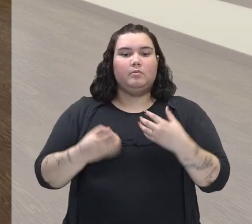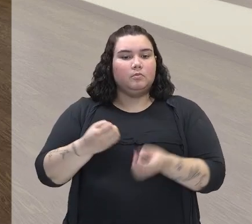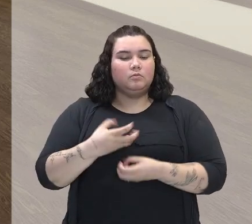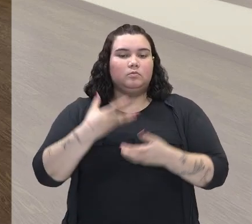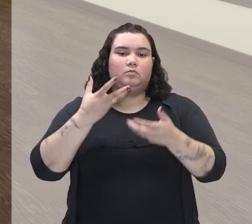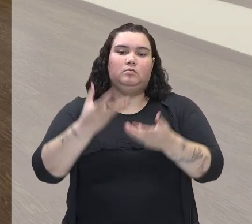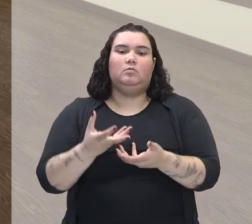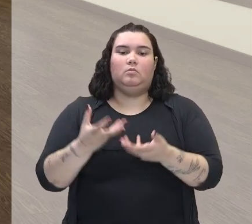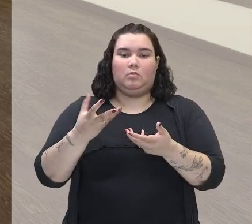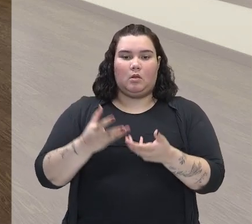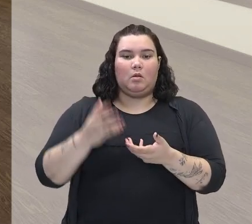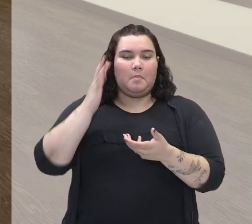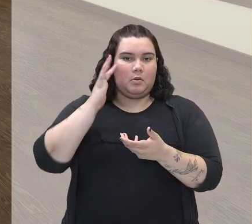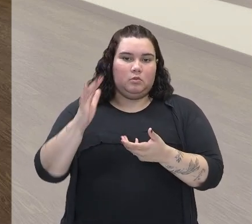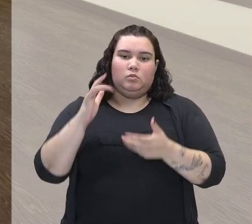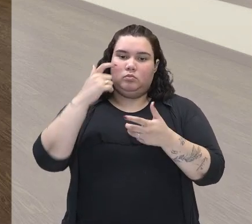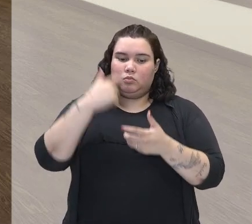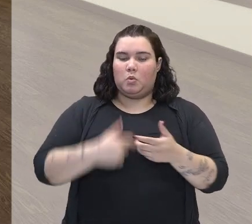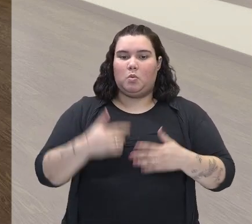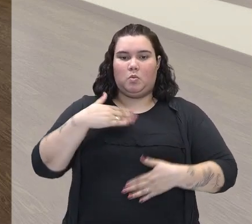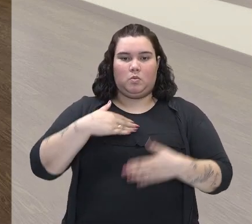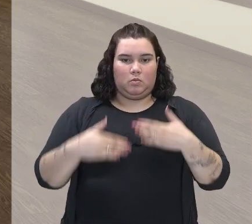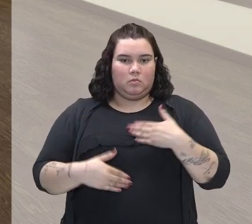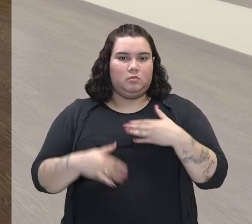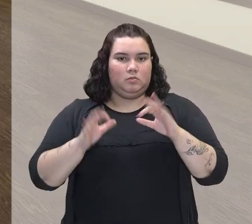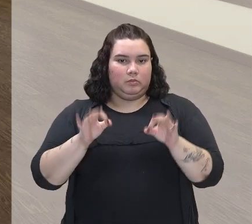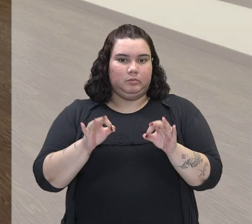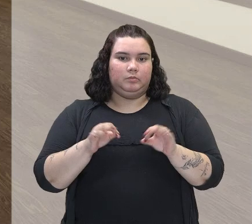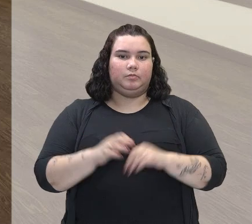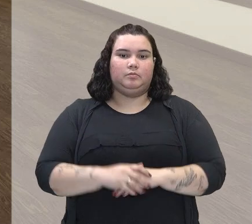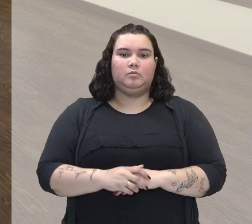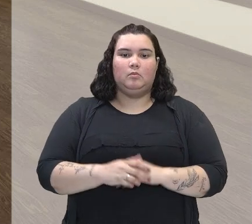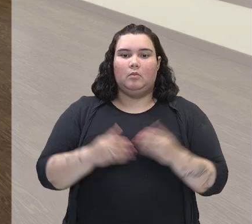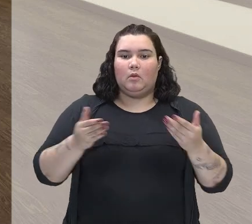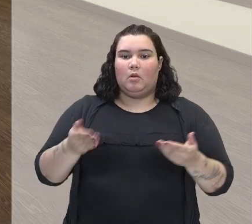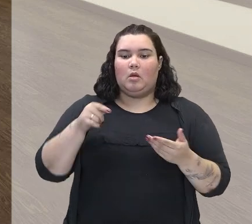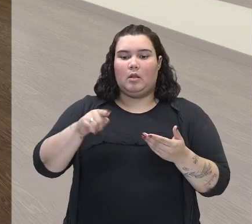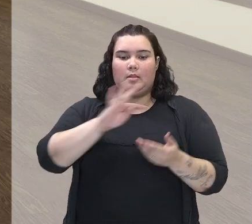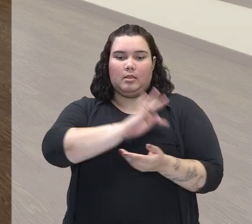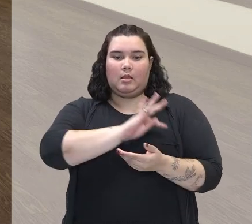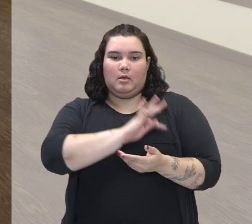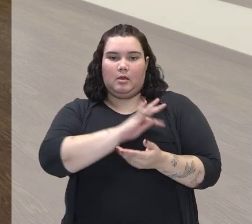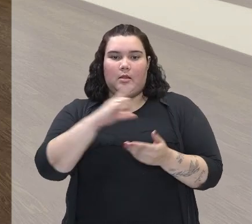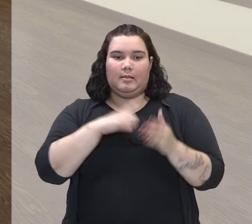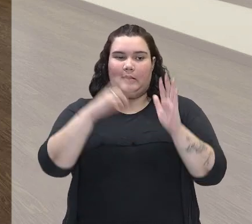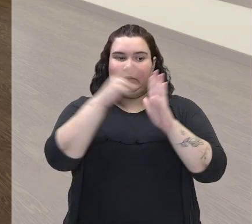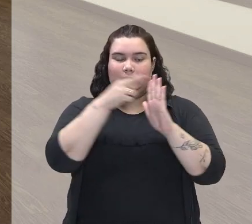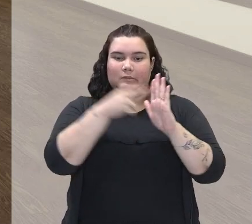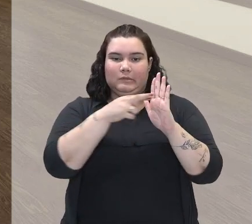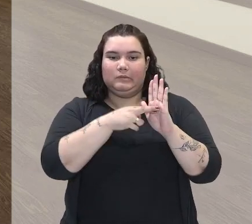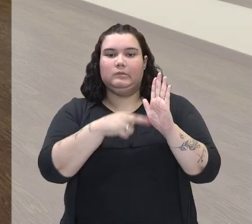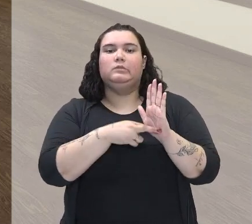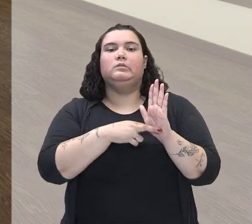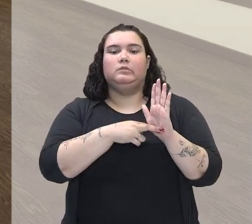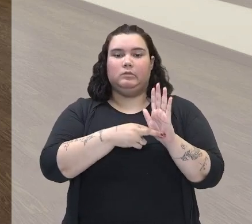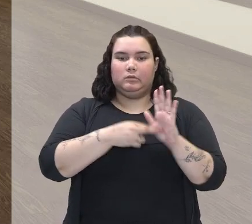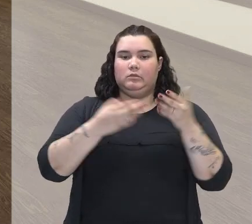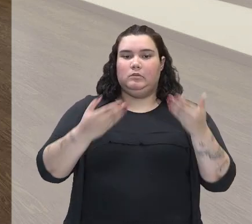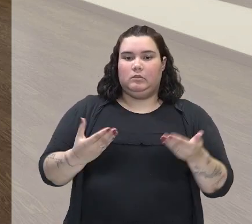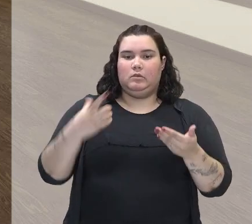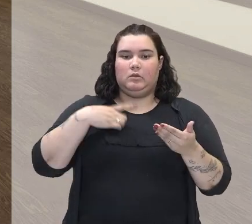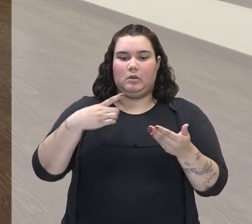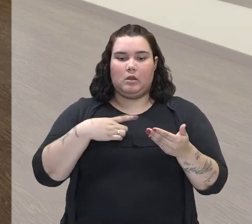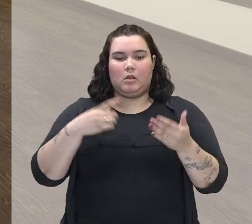expressar, ele pensa em todo o corpo. Por quê? No balé clássico, a técnica ela é muito rígida, né? É muito